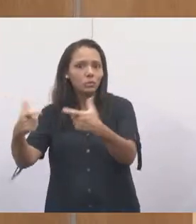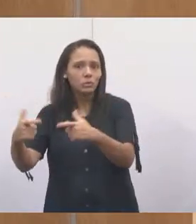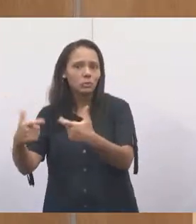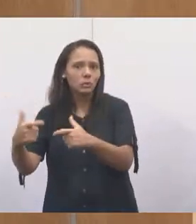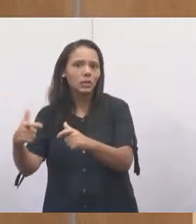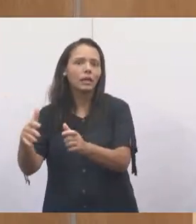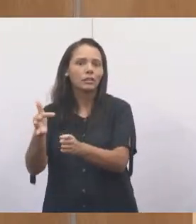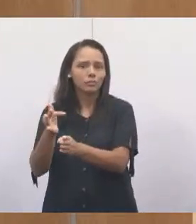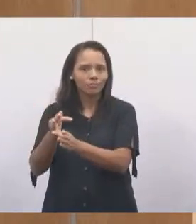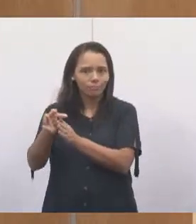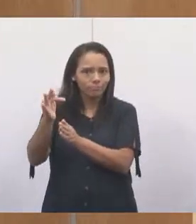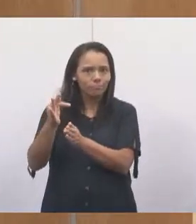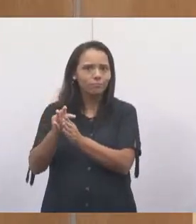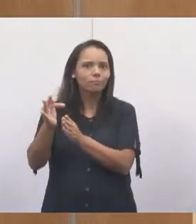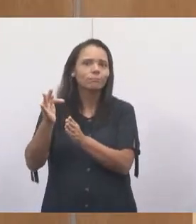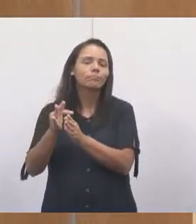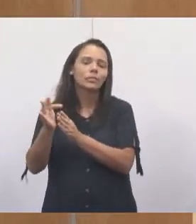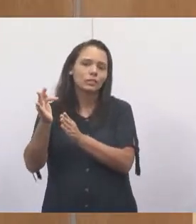de Jacareí,